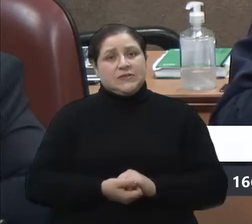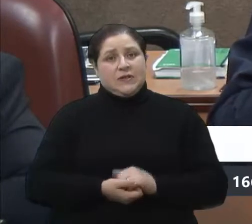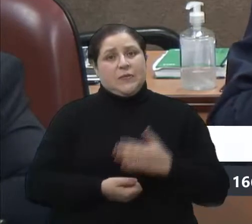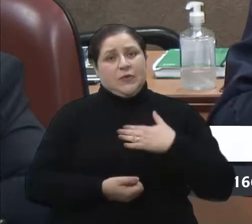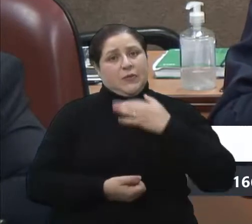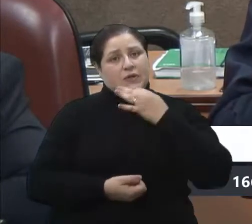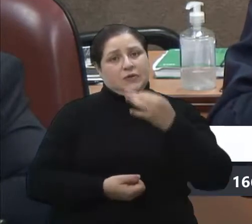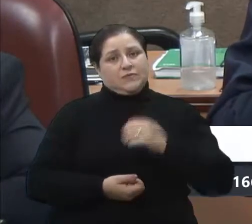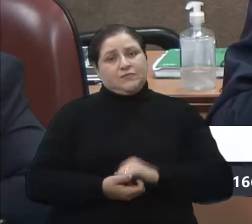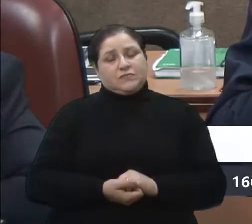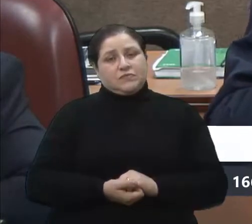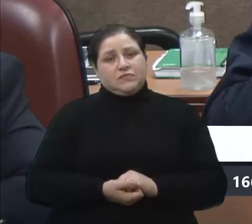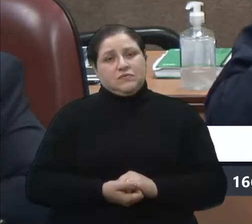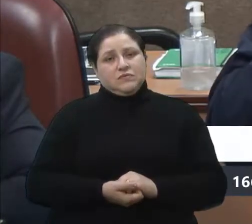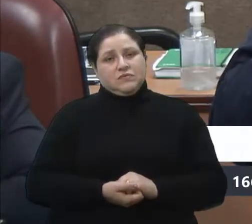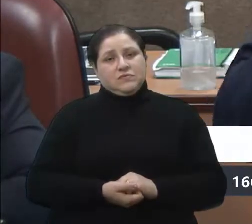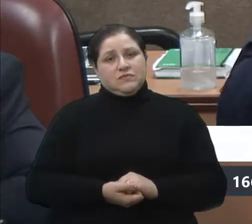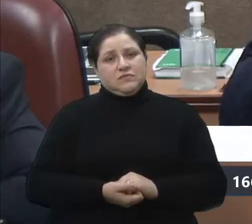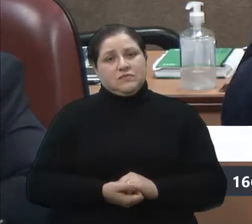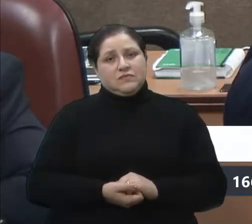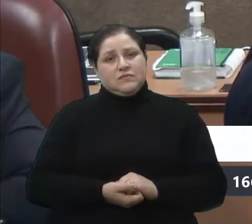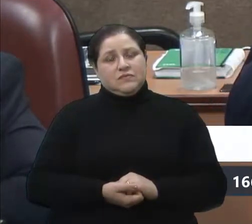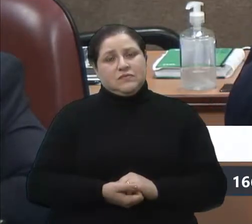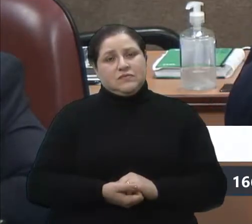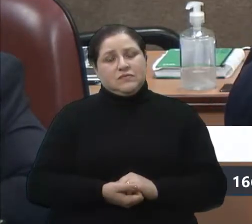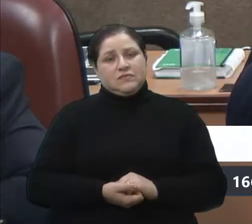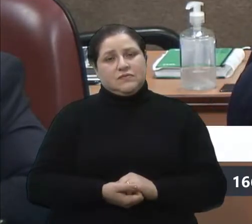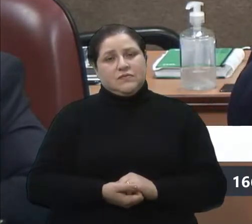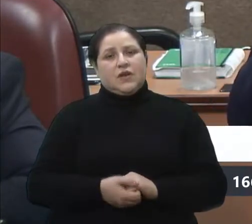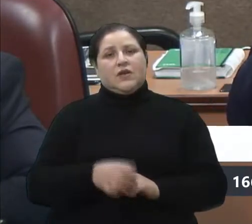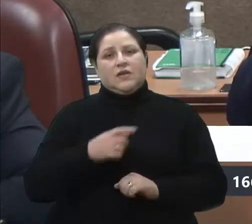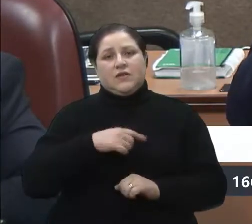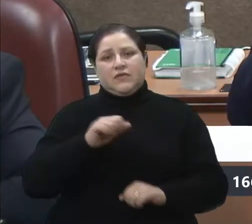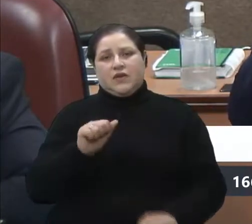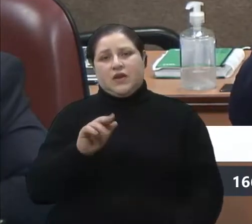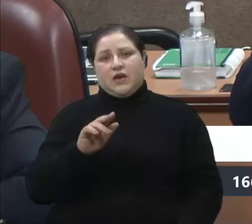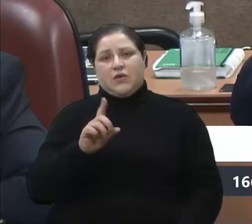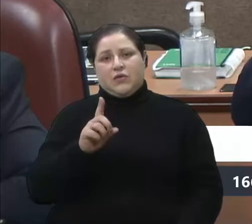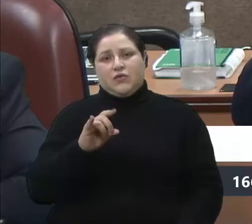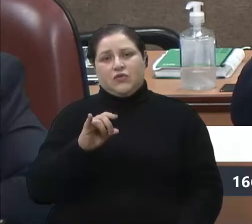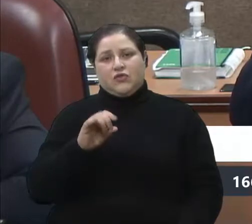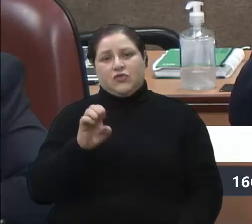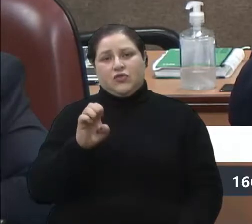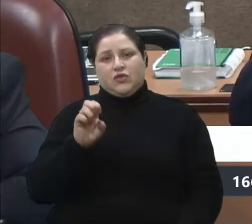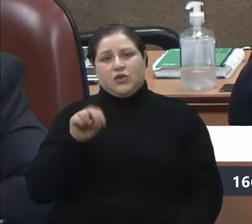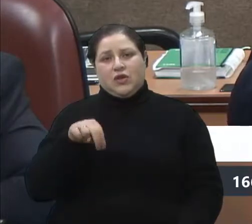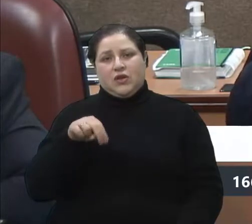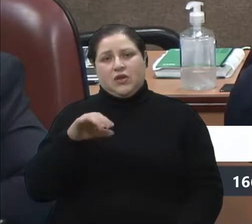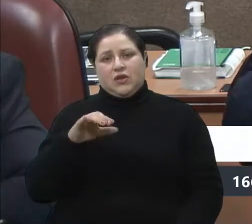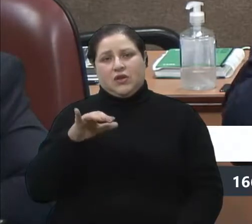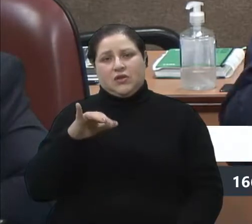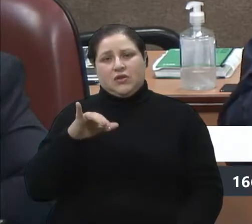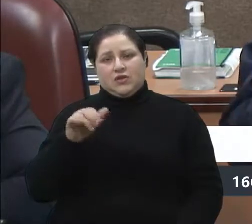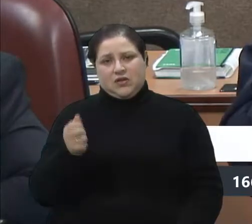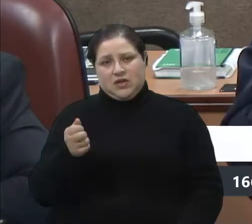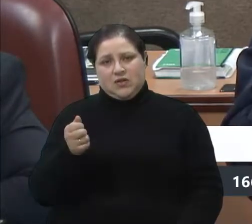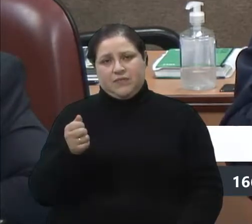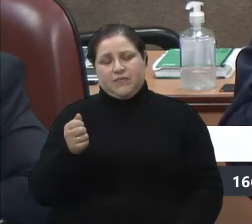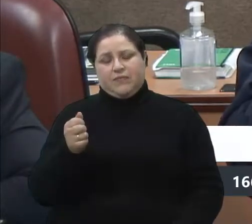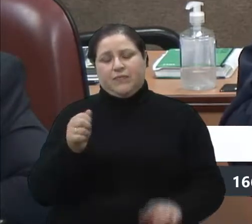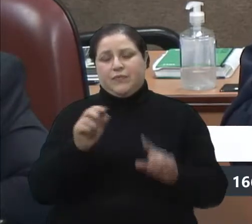e depois das audiências públicas o governo do estado também em função das novas